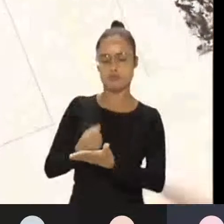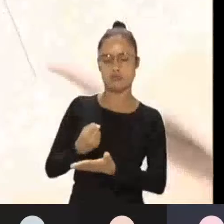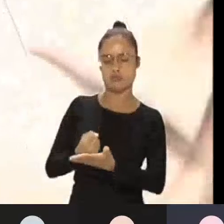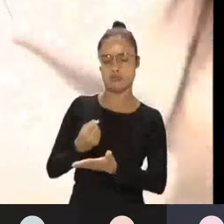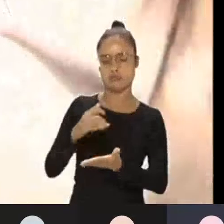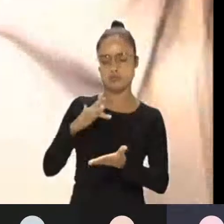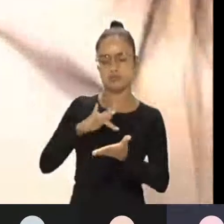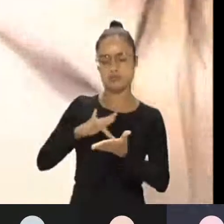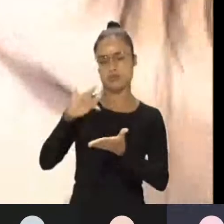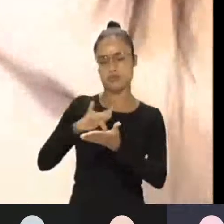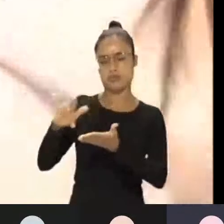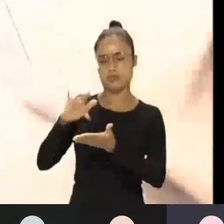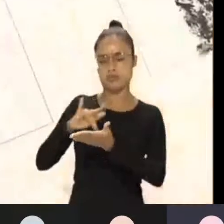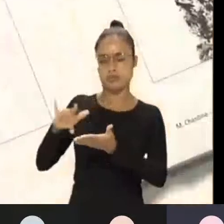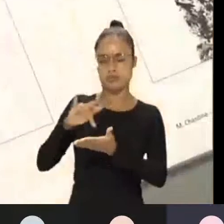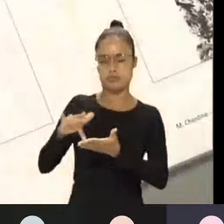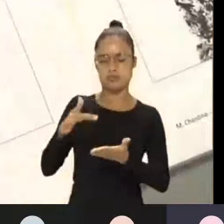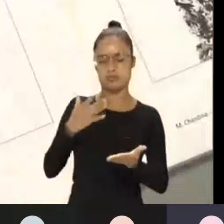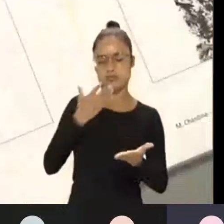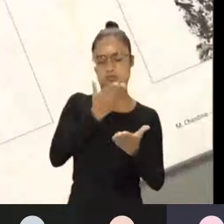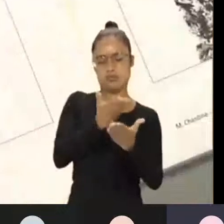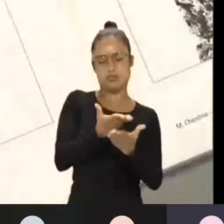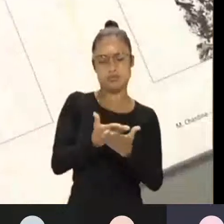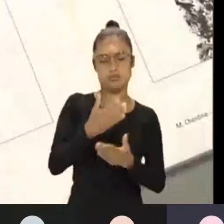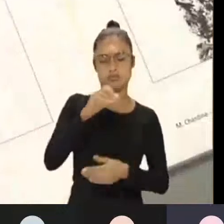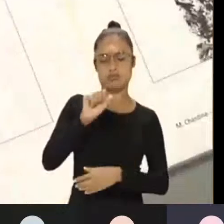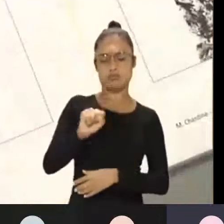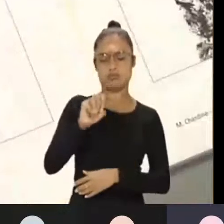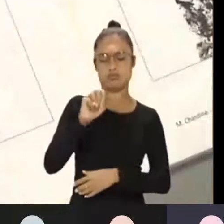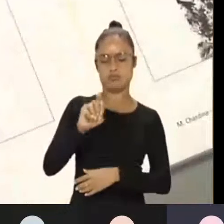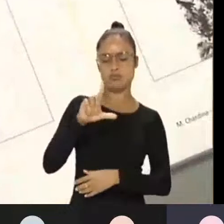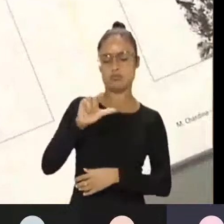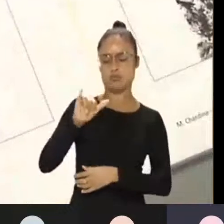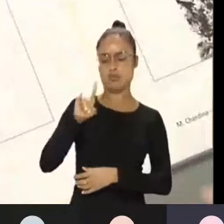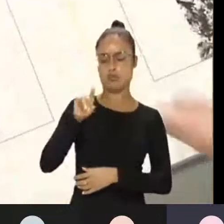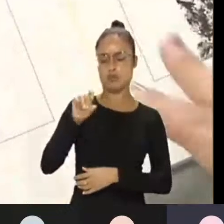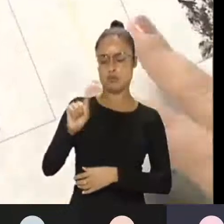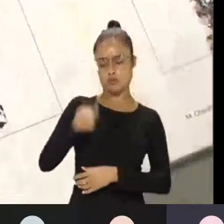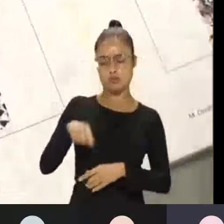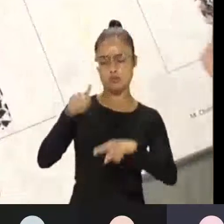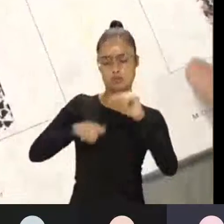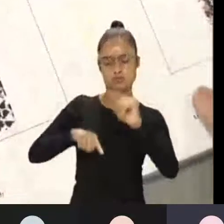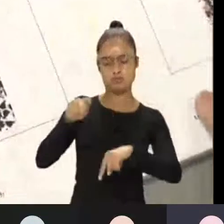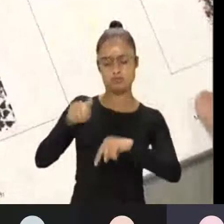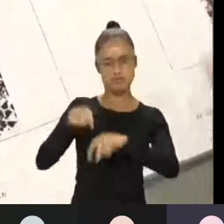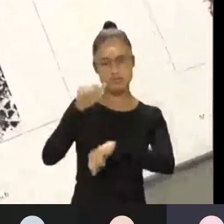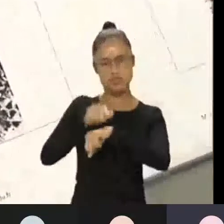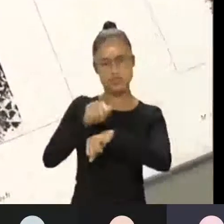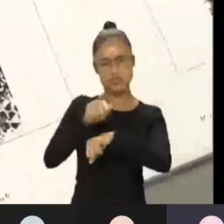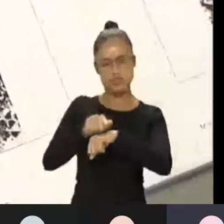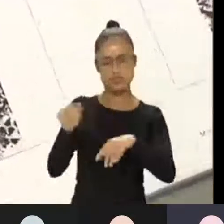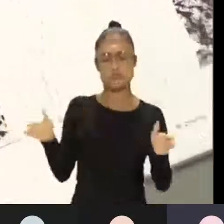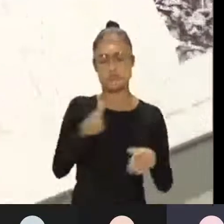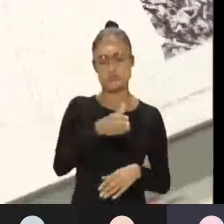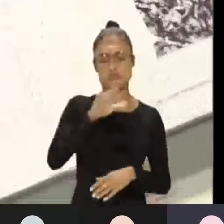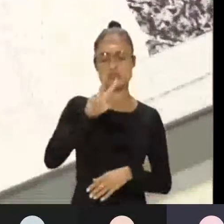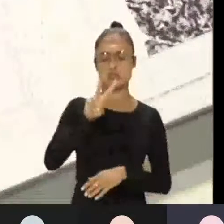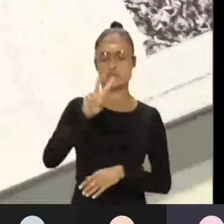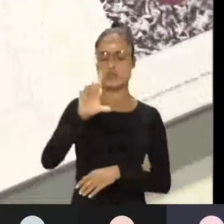residência para fazer o estudo desses sólidos, dessas volumetrias. Eu tenho aqui na prancheta